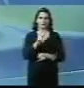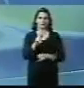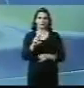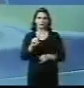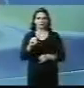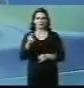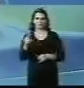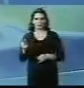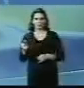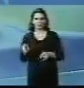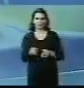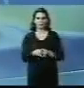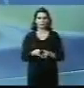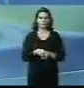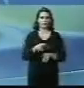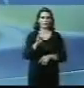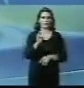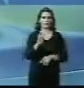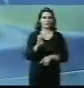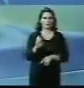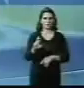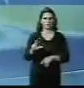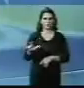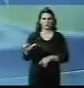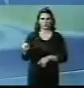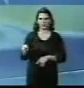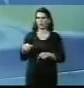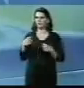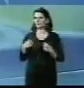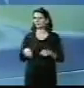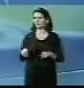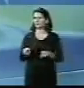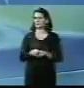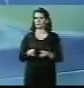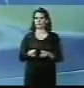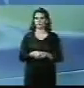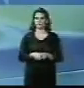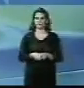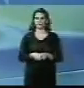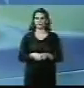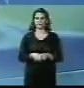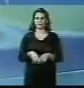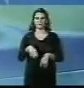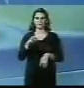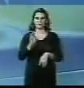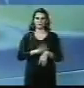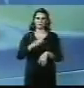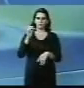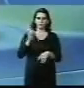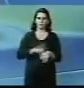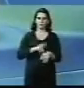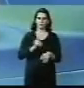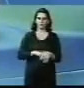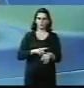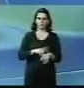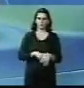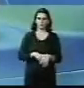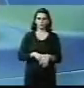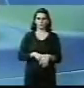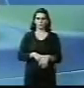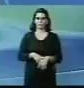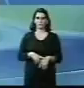o tempo de cache e vou, né, otimizar então o meu link dessa forma. Por quê? Porque mais tempo vai